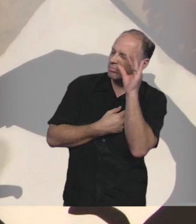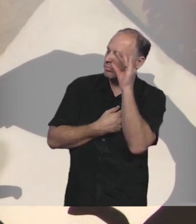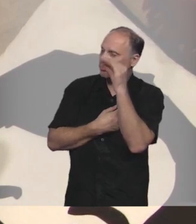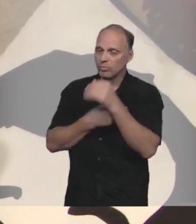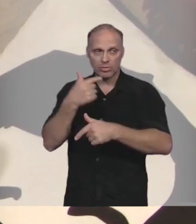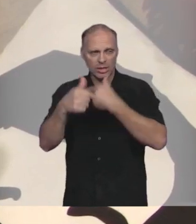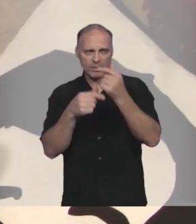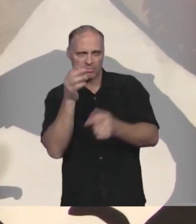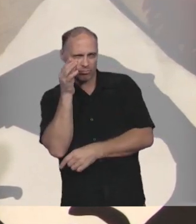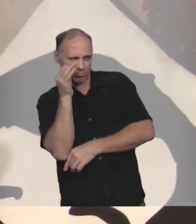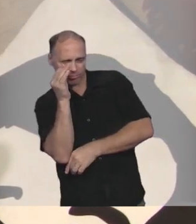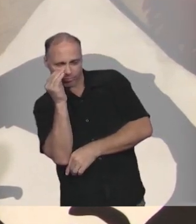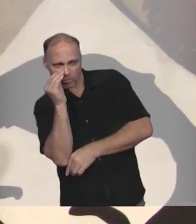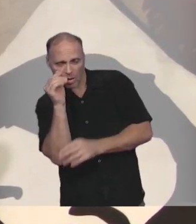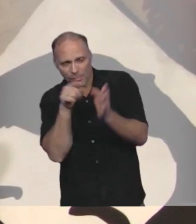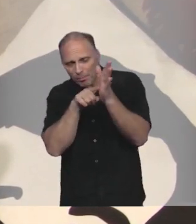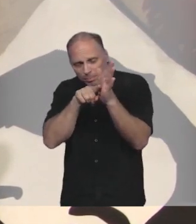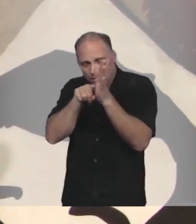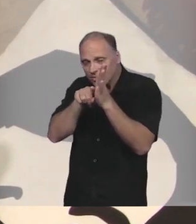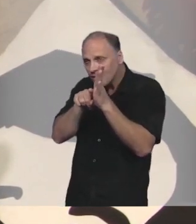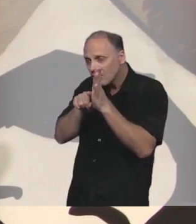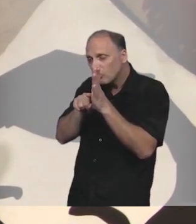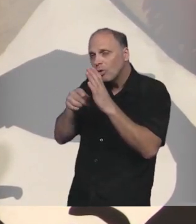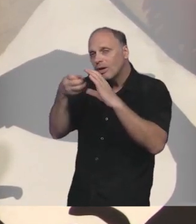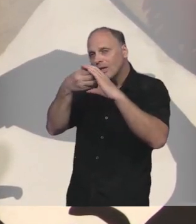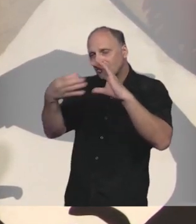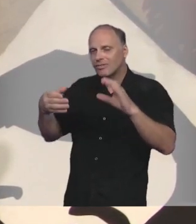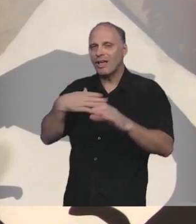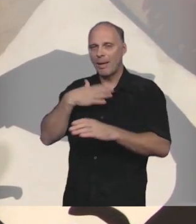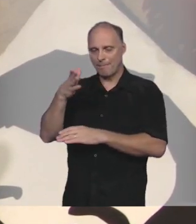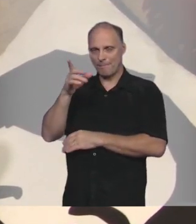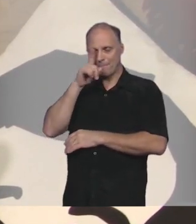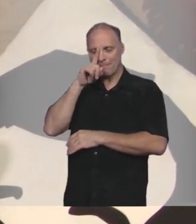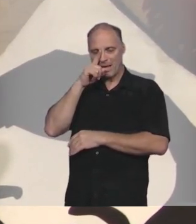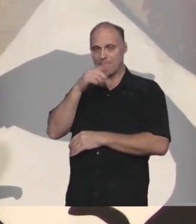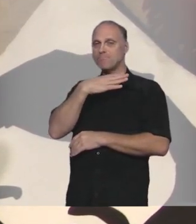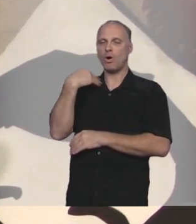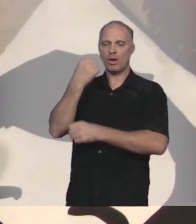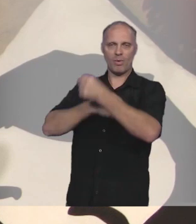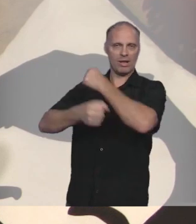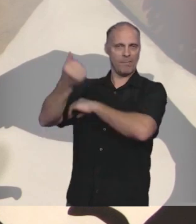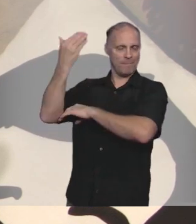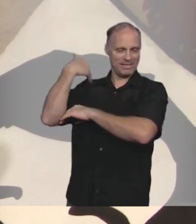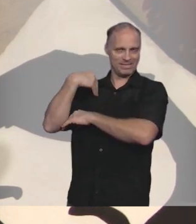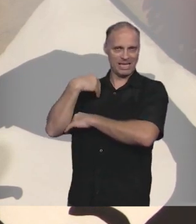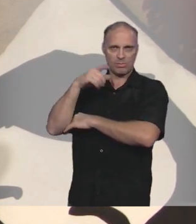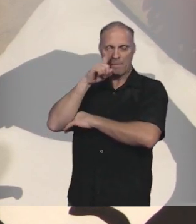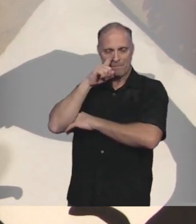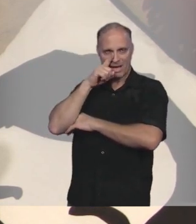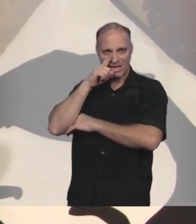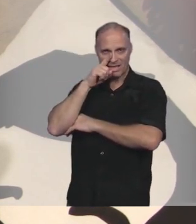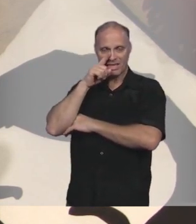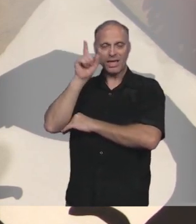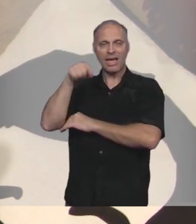que faleceu ano passado, ela era um repositório assim de vocabulários e de hábitos